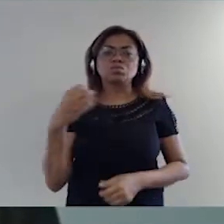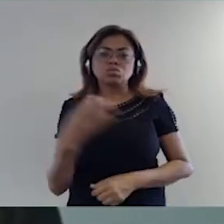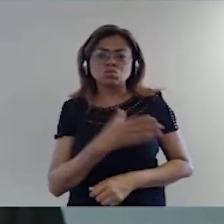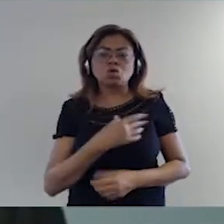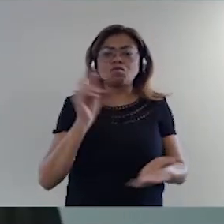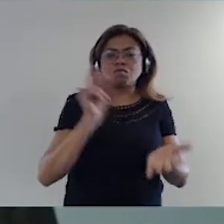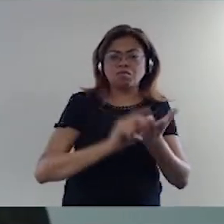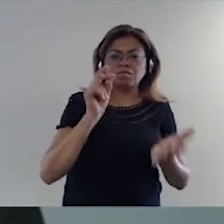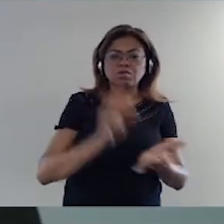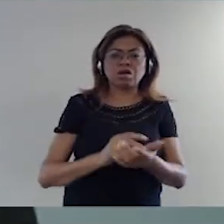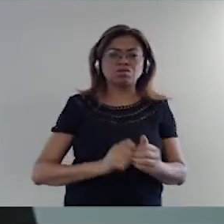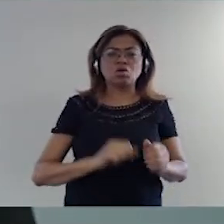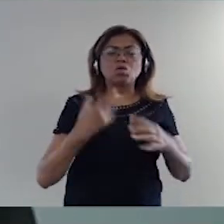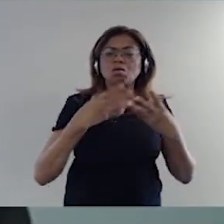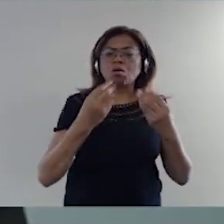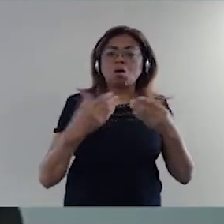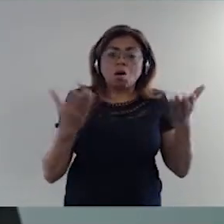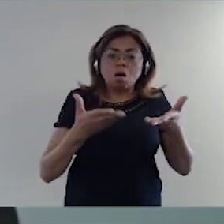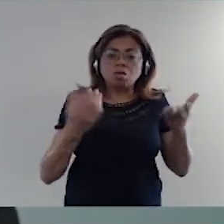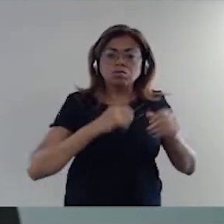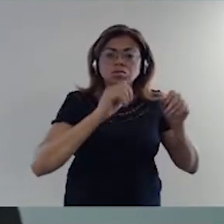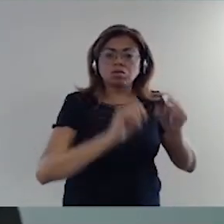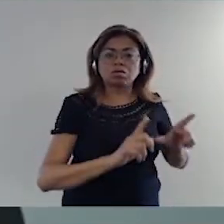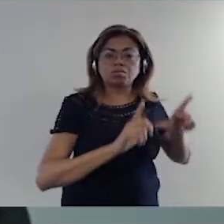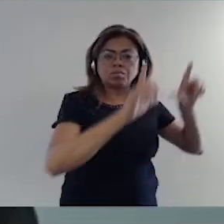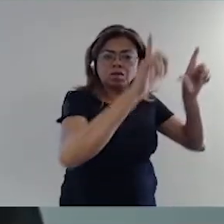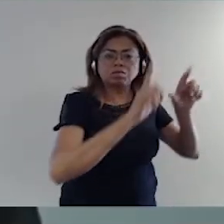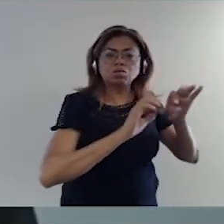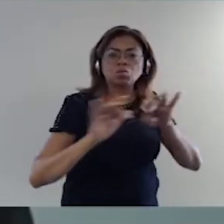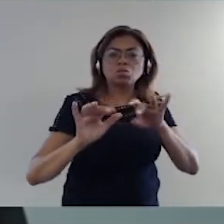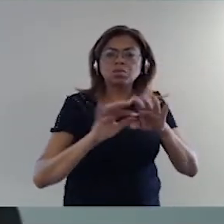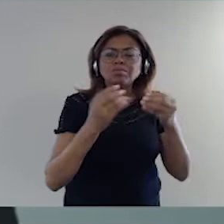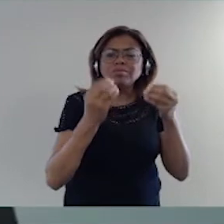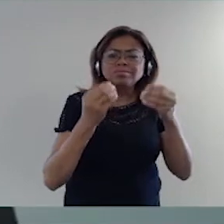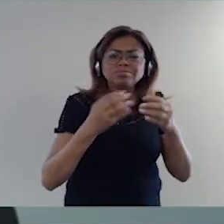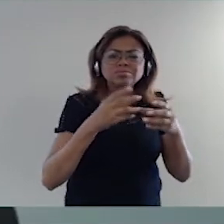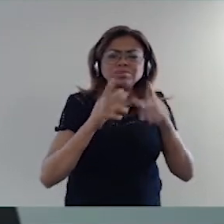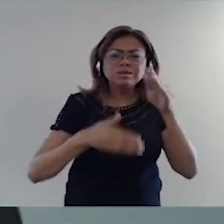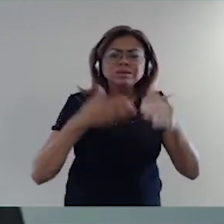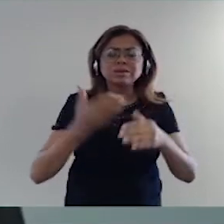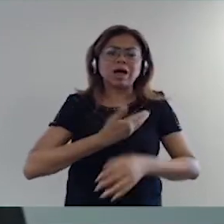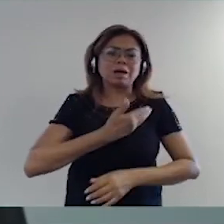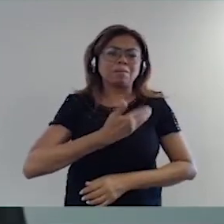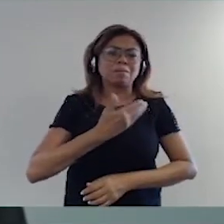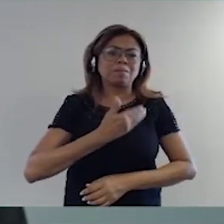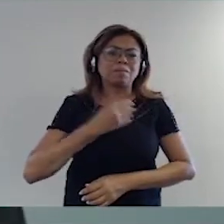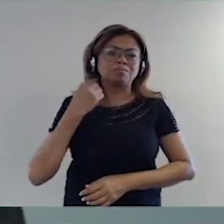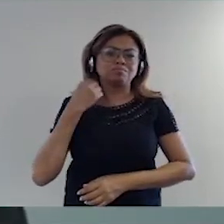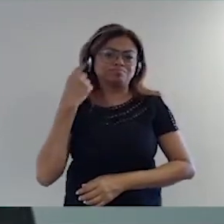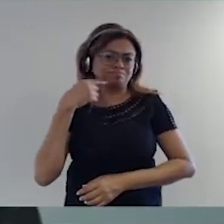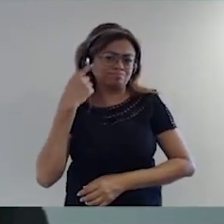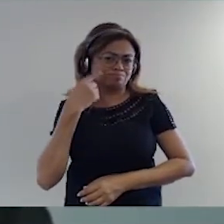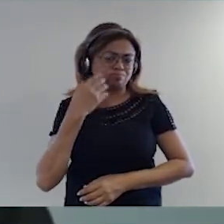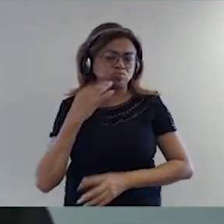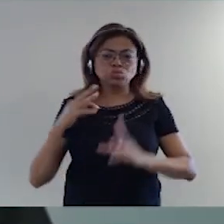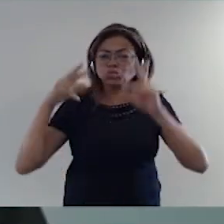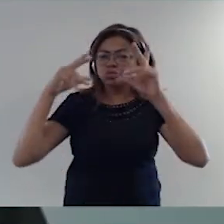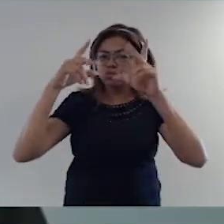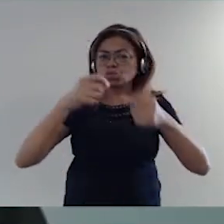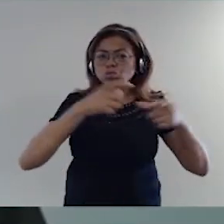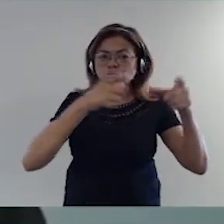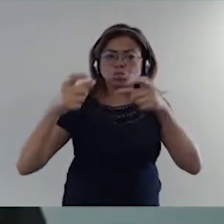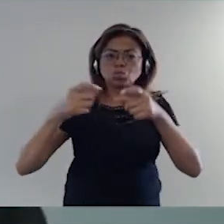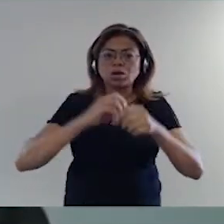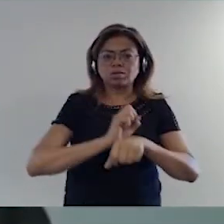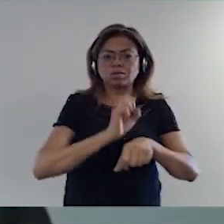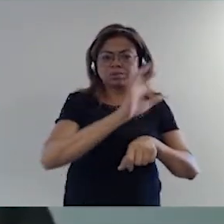com milhares de colegas nos assistindo em todos os rincões do país. Todavia, esse momento